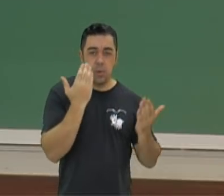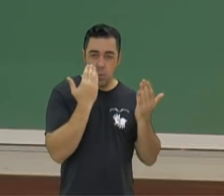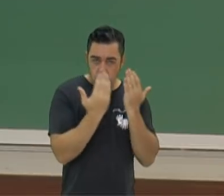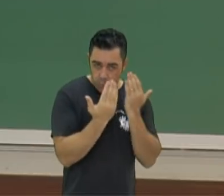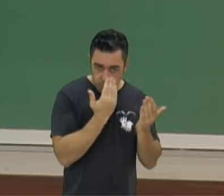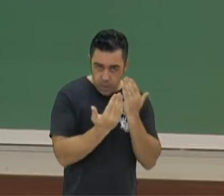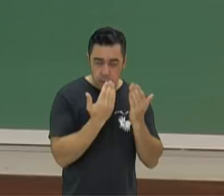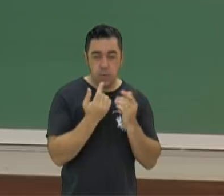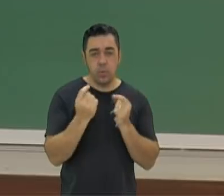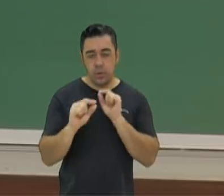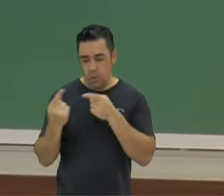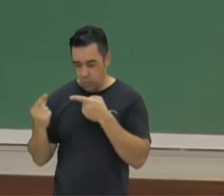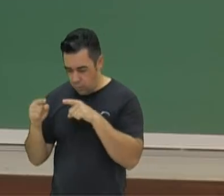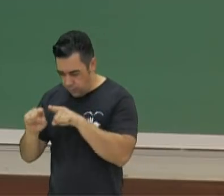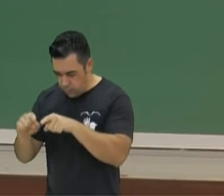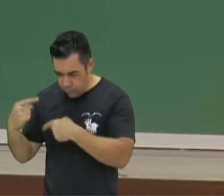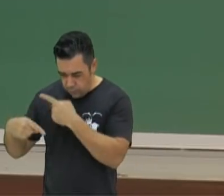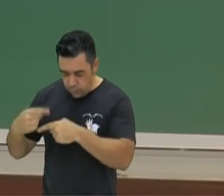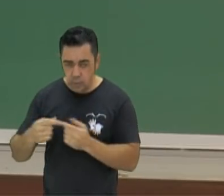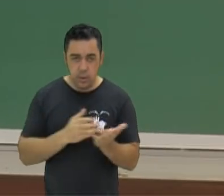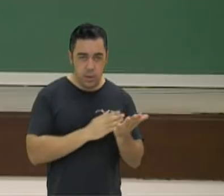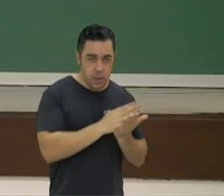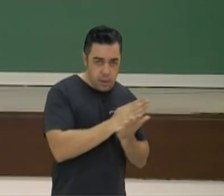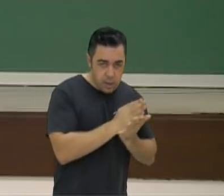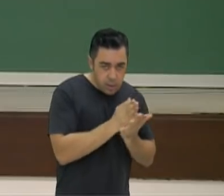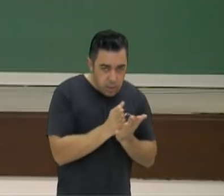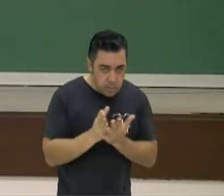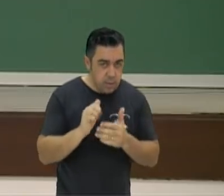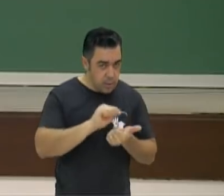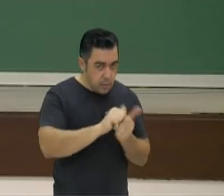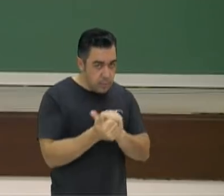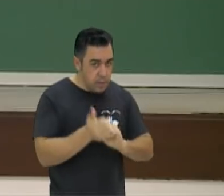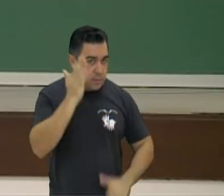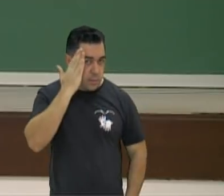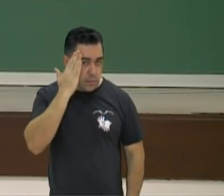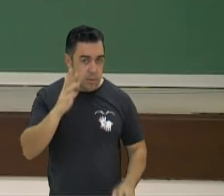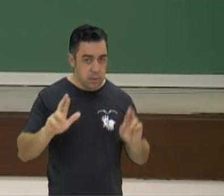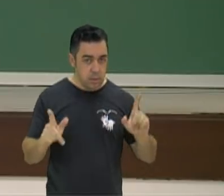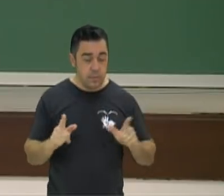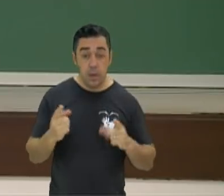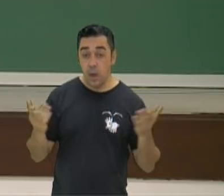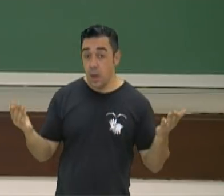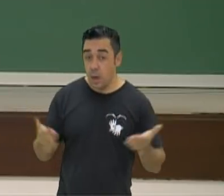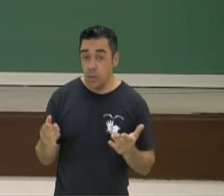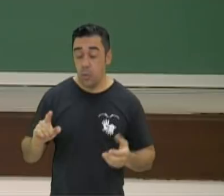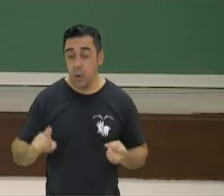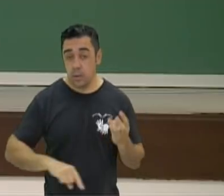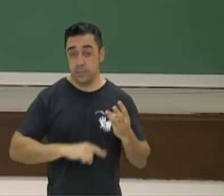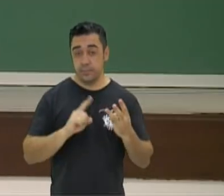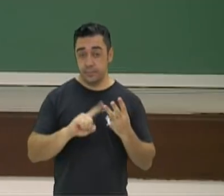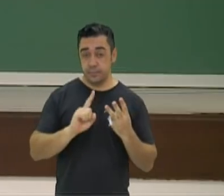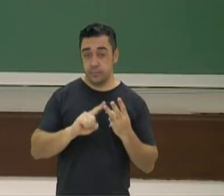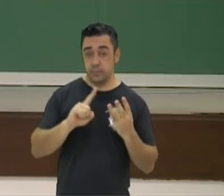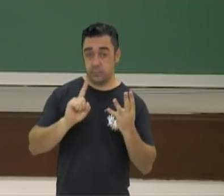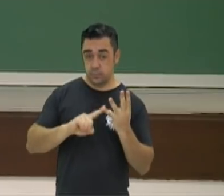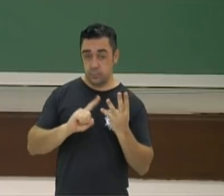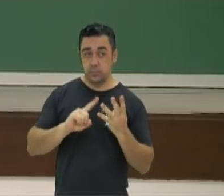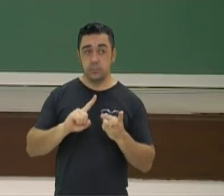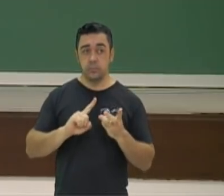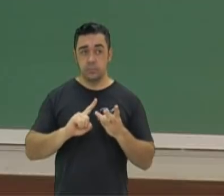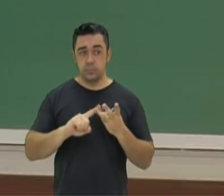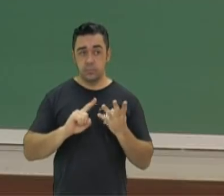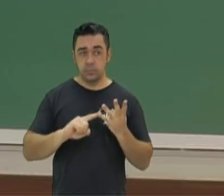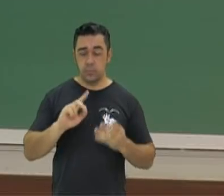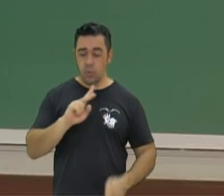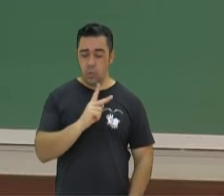agora convergência evolutiva e radiação adaptativa. Então, isso você já tem que saber a diferença. Agora, a gente vai comparar mais dois termos aqui, tá?